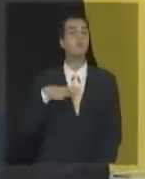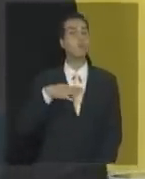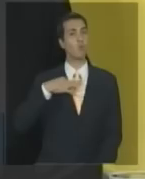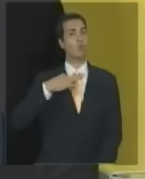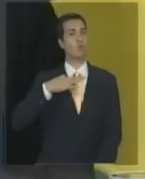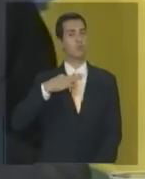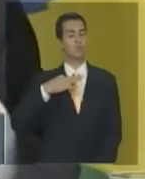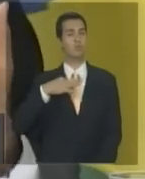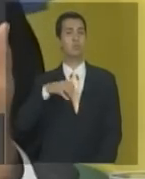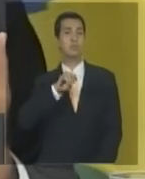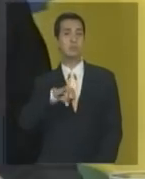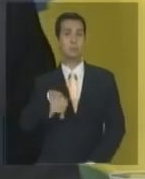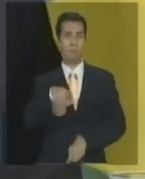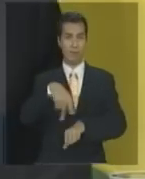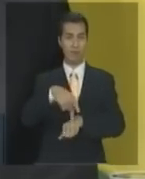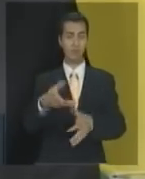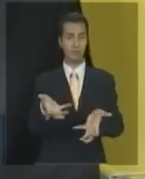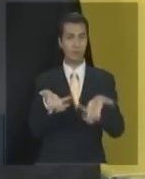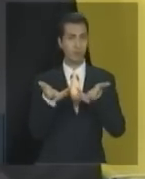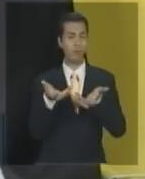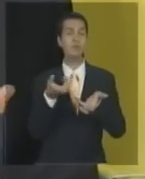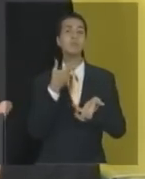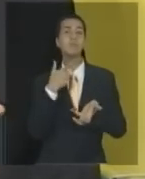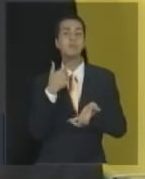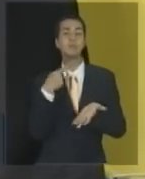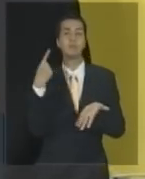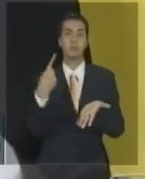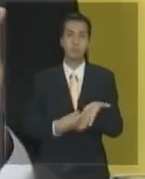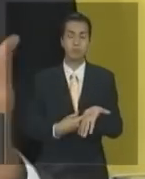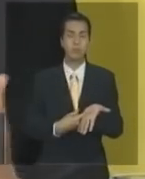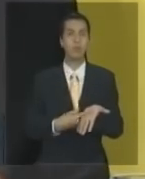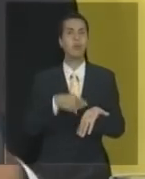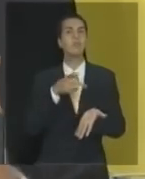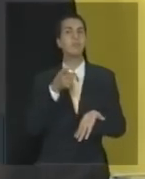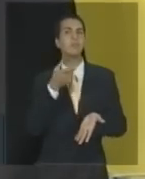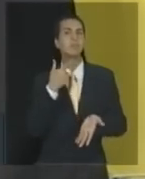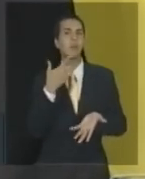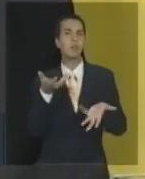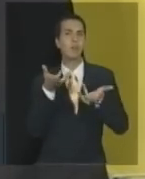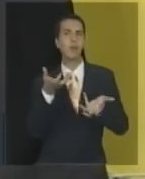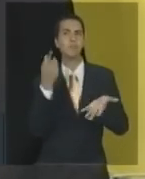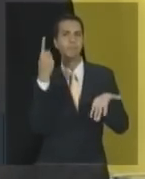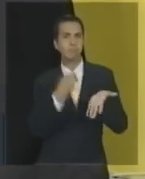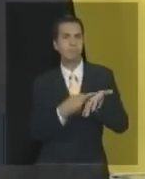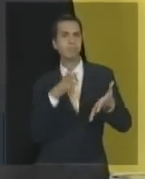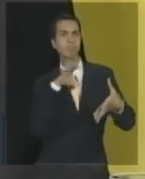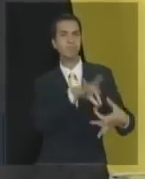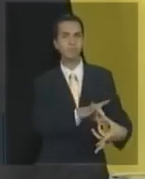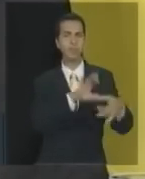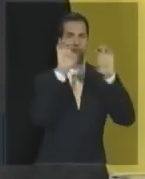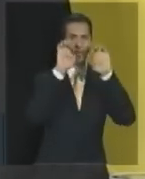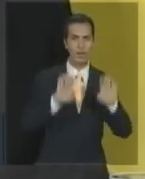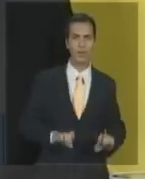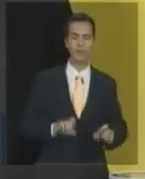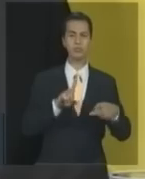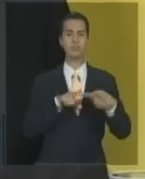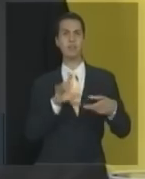os países que querem, comprometidos com a transparência, com a ética, com a integridade